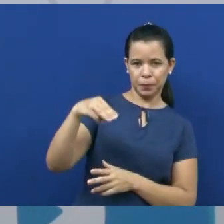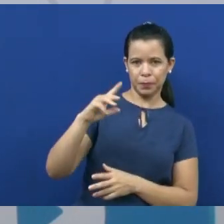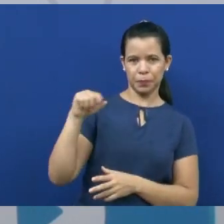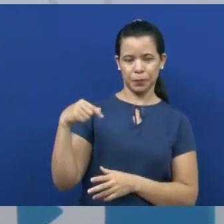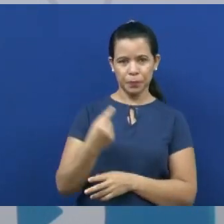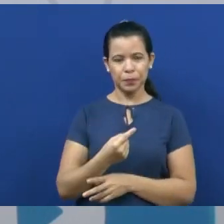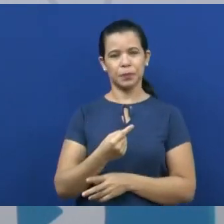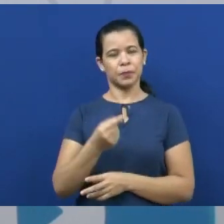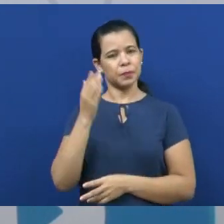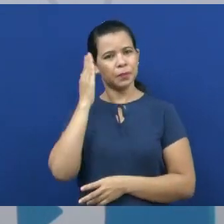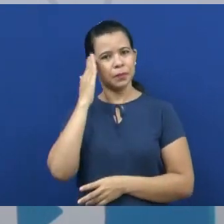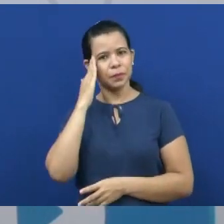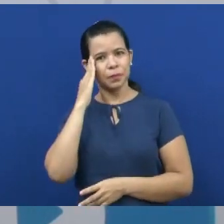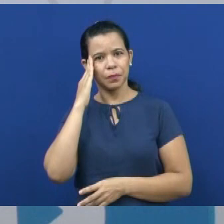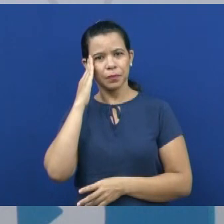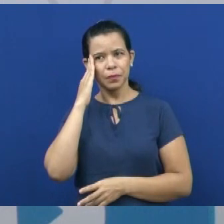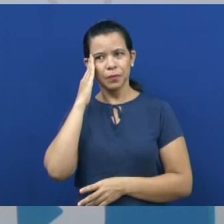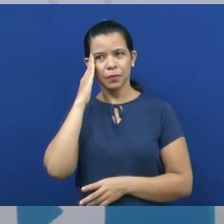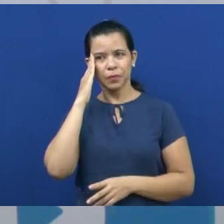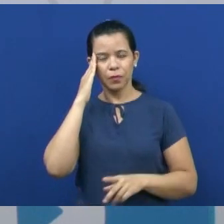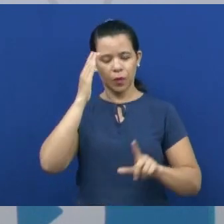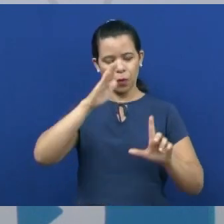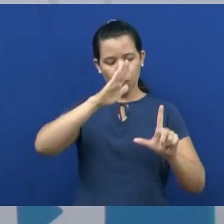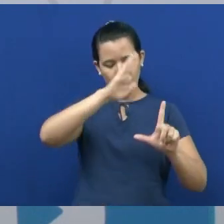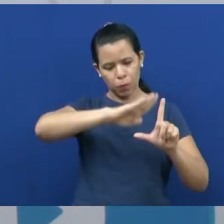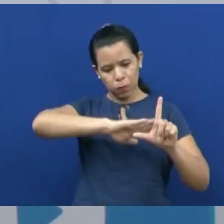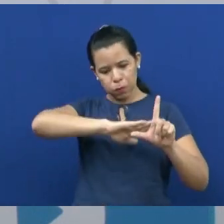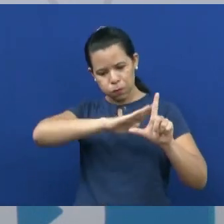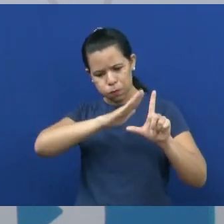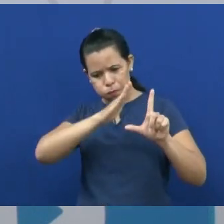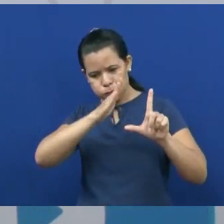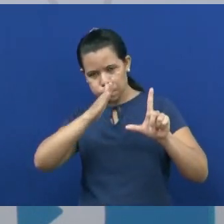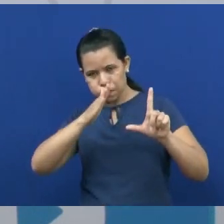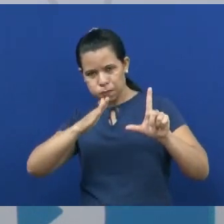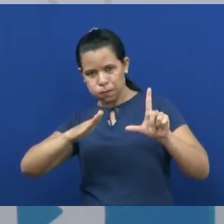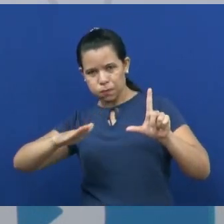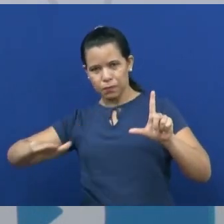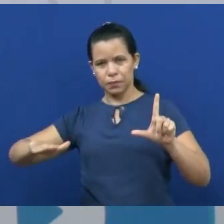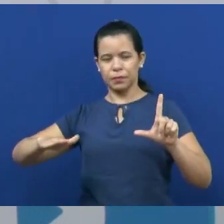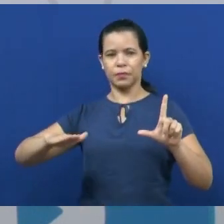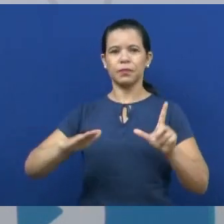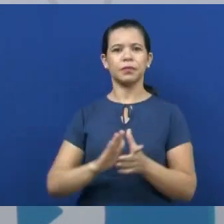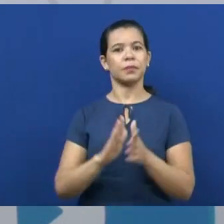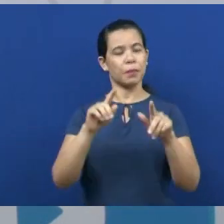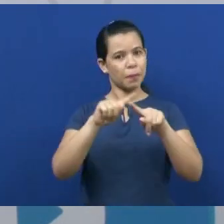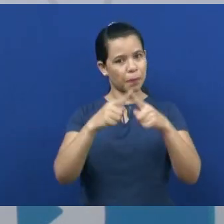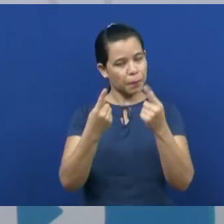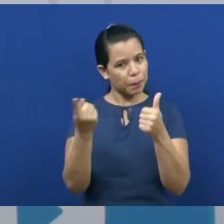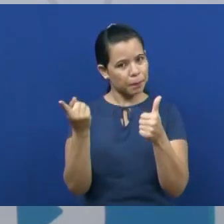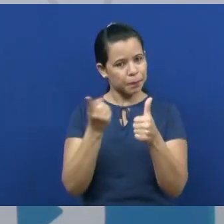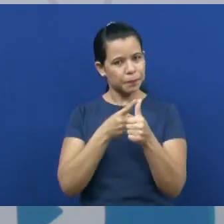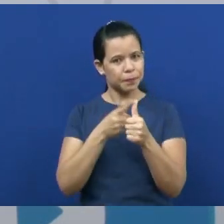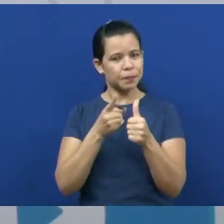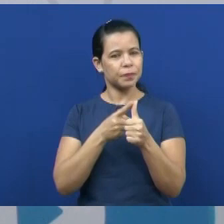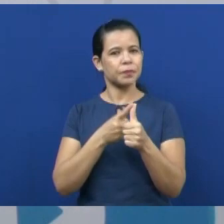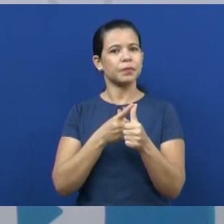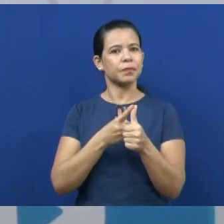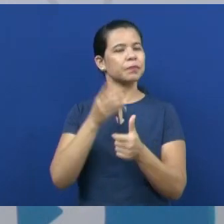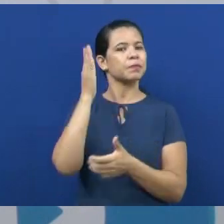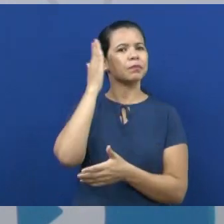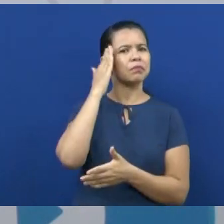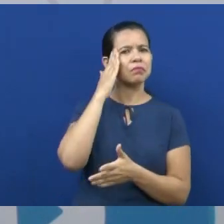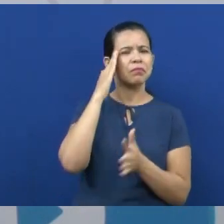gráfico. Mas para isso, nós vamos conceituar e relembrar um pouquinho sobre